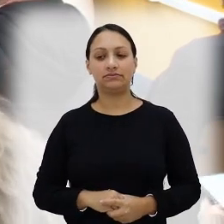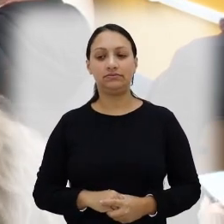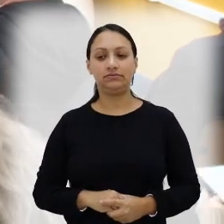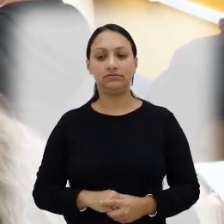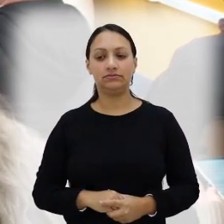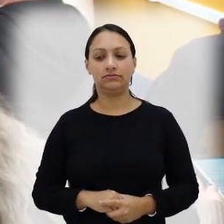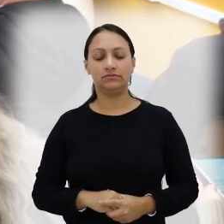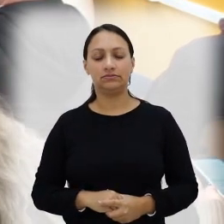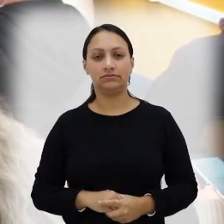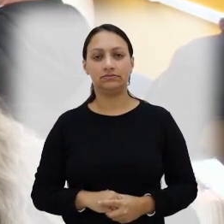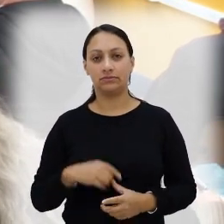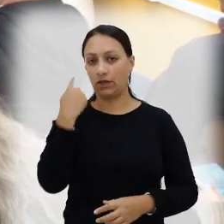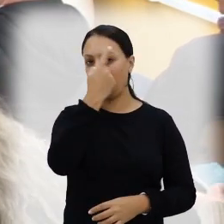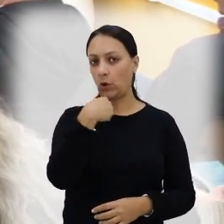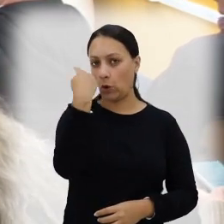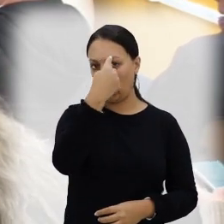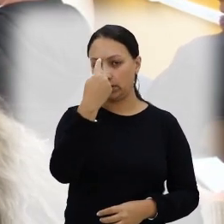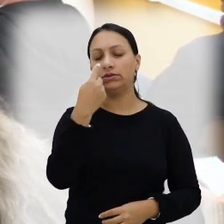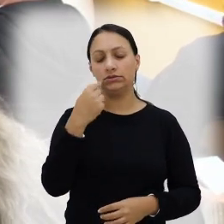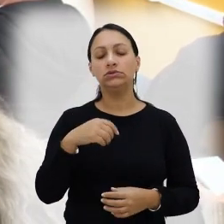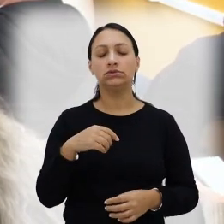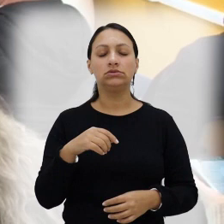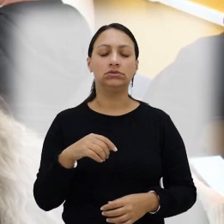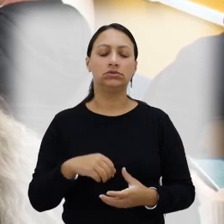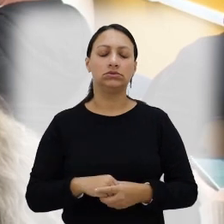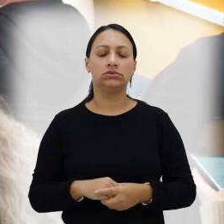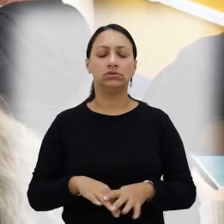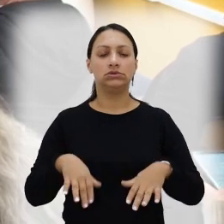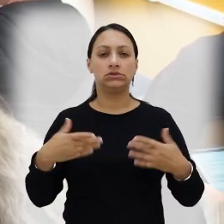Uma hora de duração. E sabe só me dizer se vai ser geralmente na